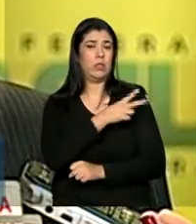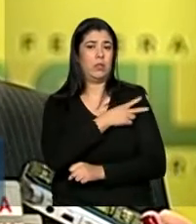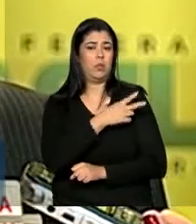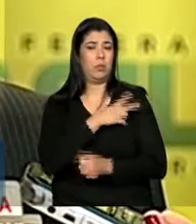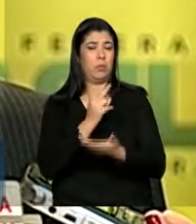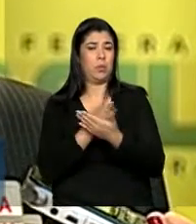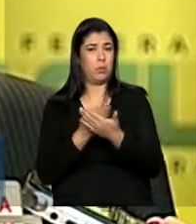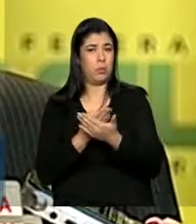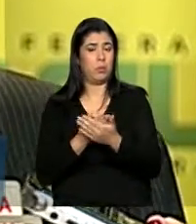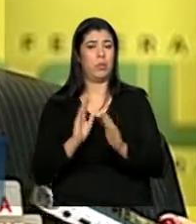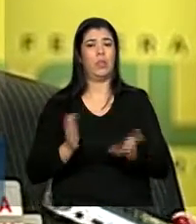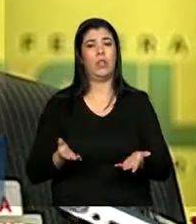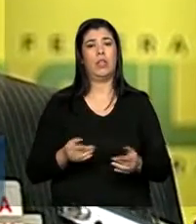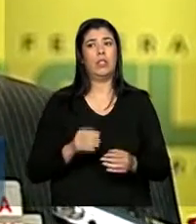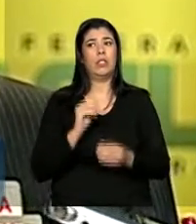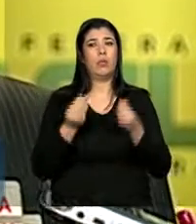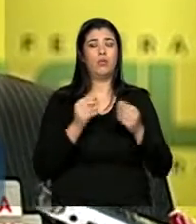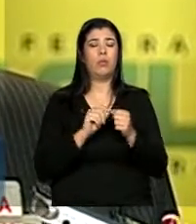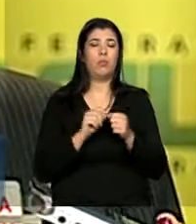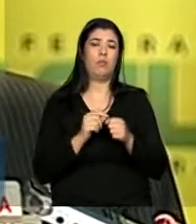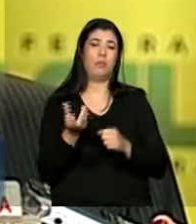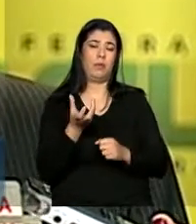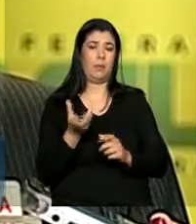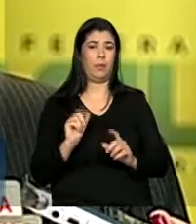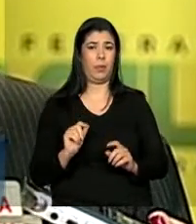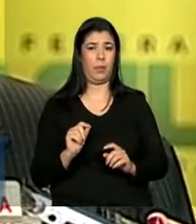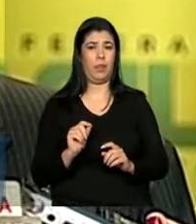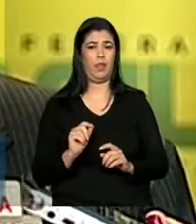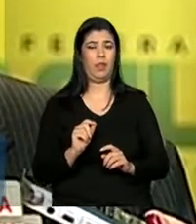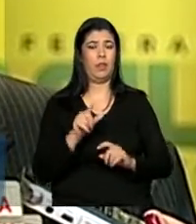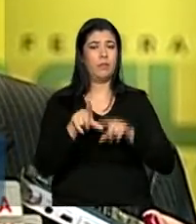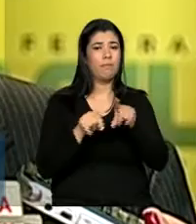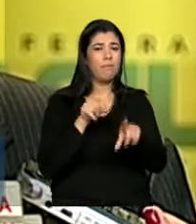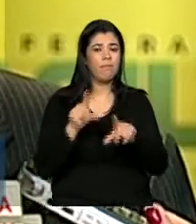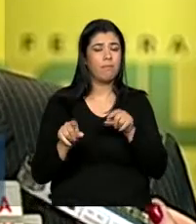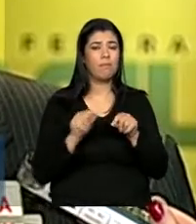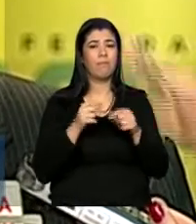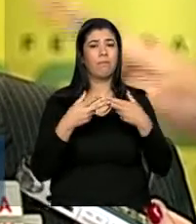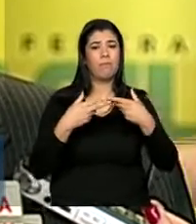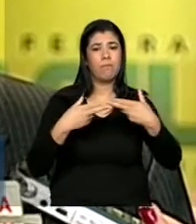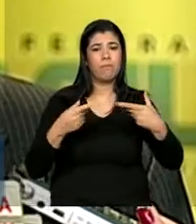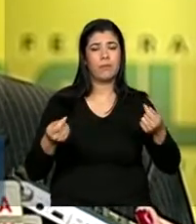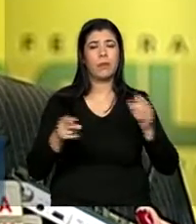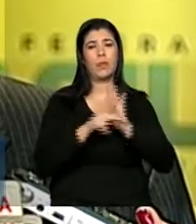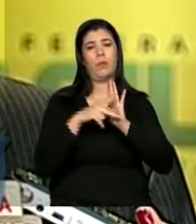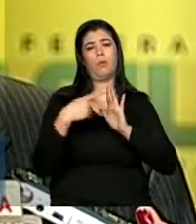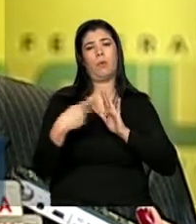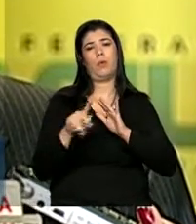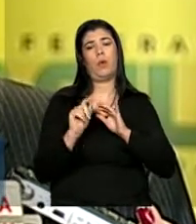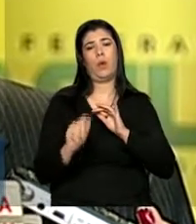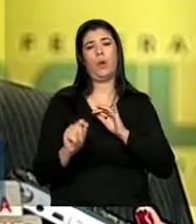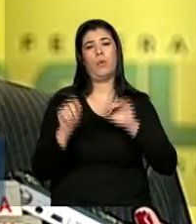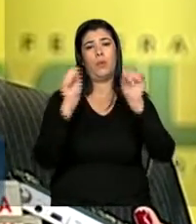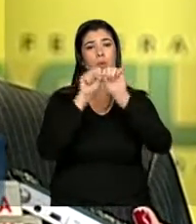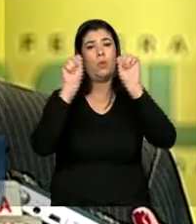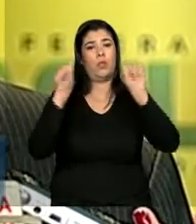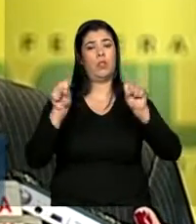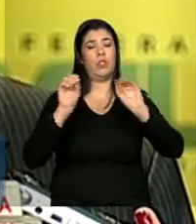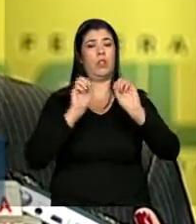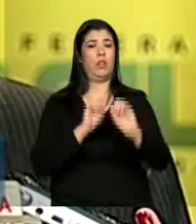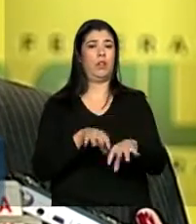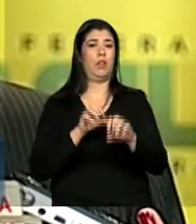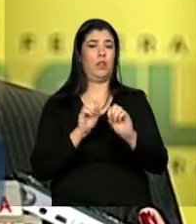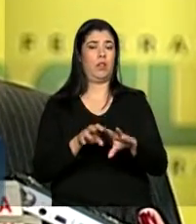mesma escola. Então, o que nós estamos querendo? Nós estamos querendo pegar aquilo que o sistema educacional